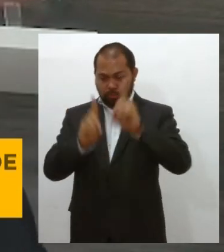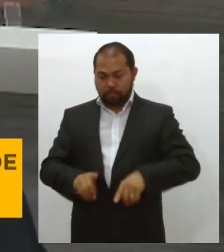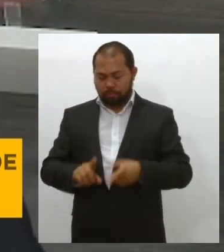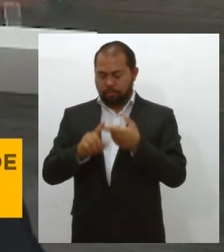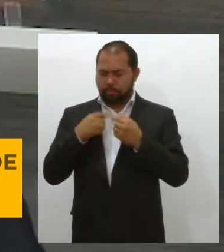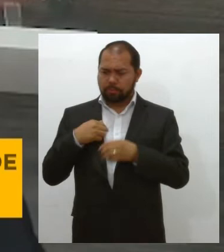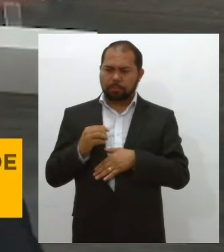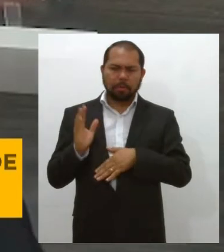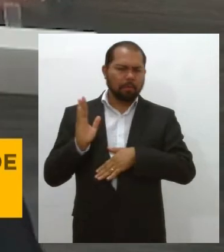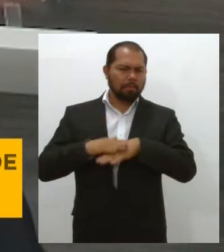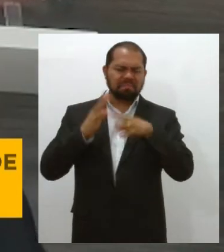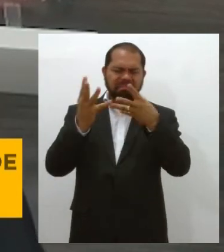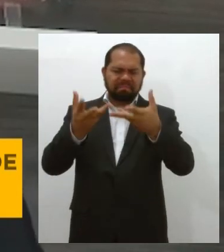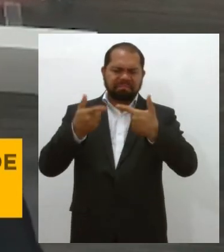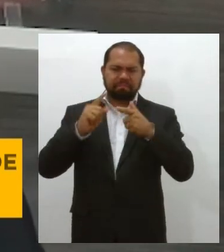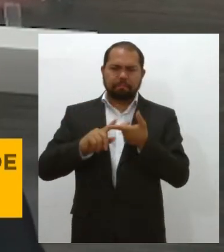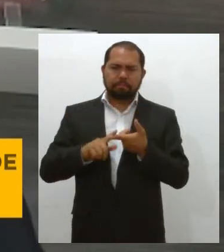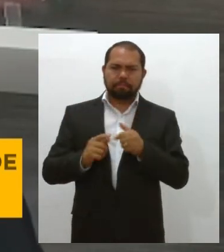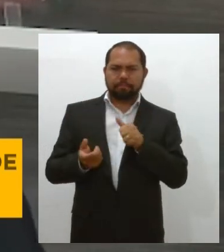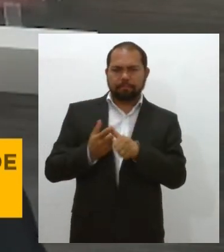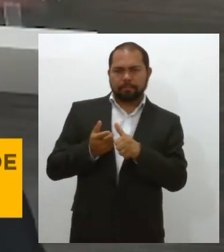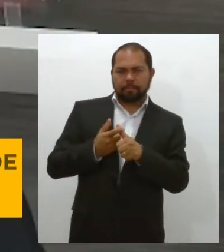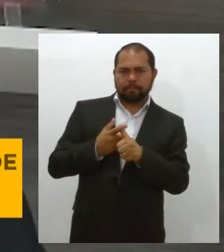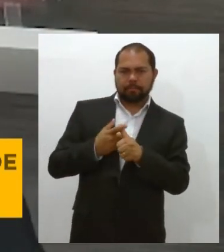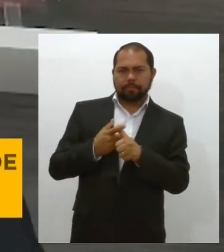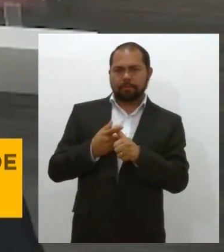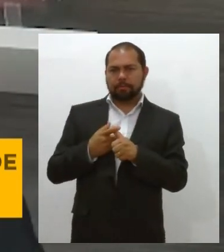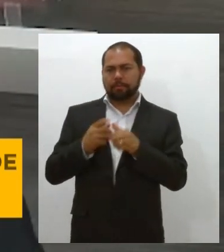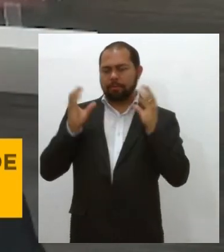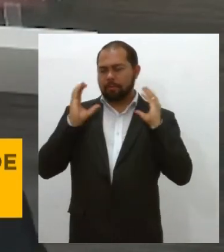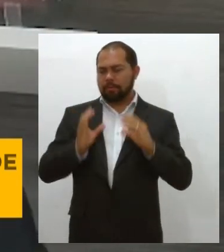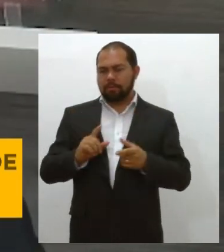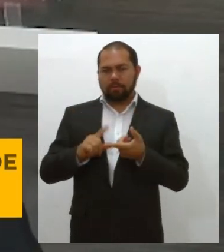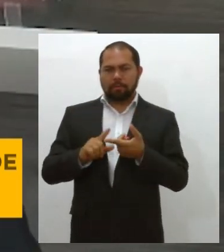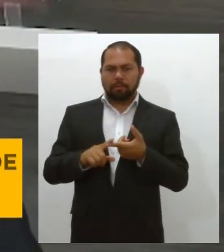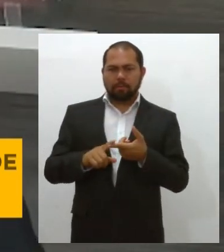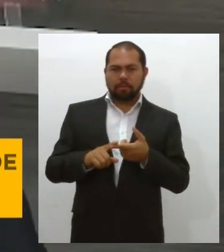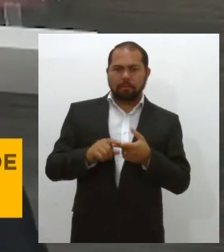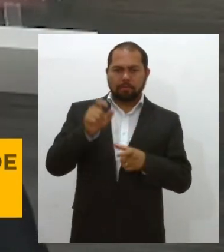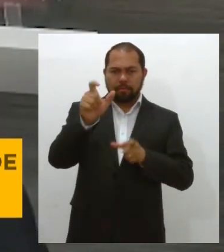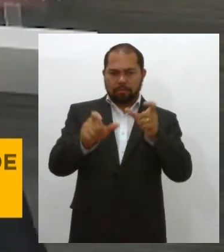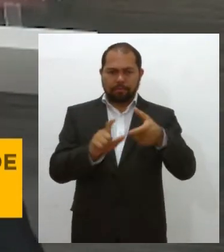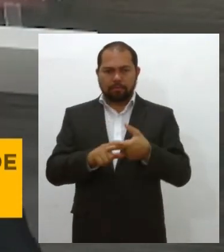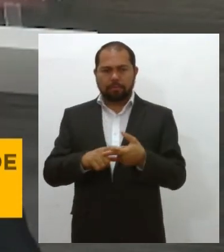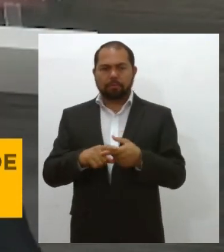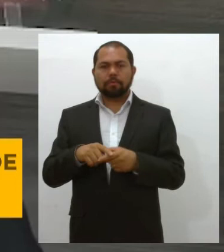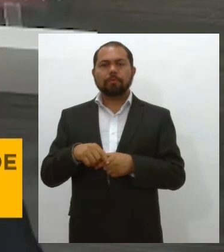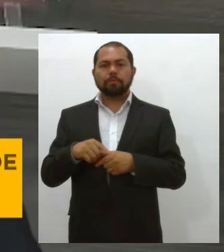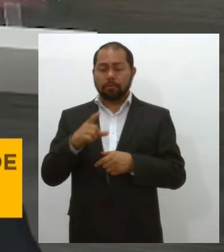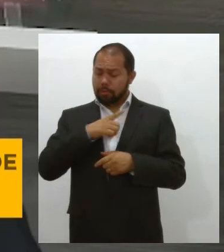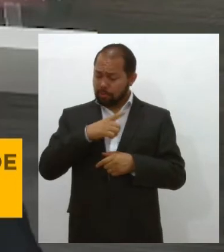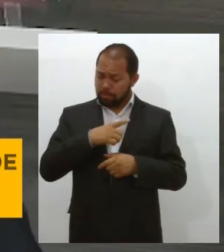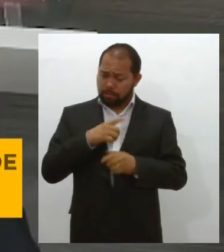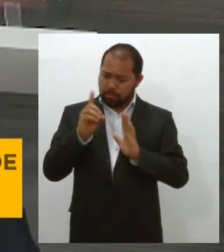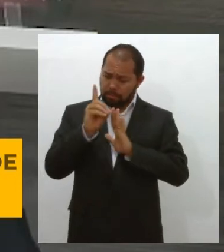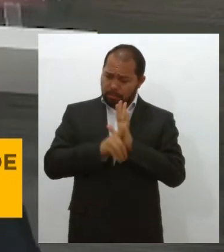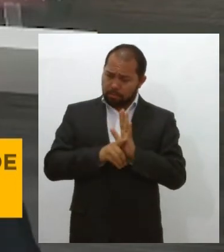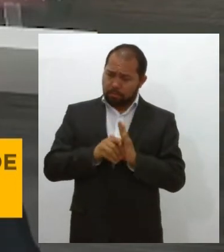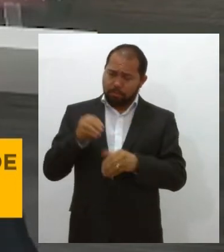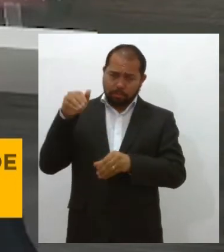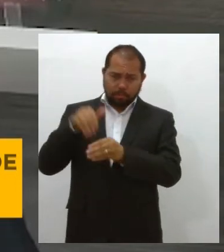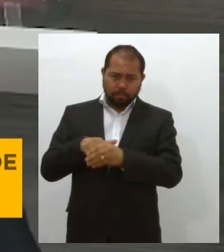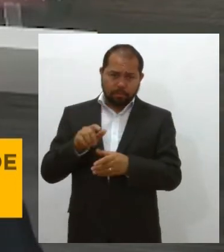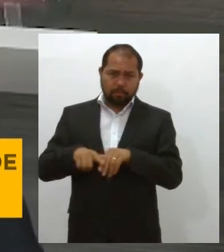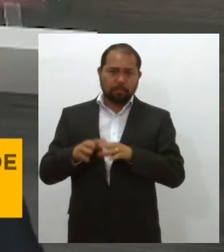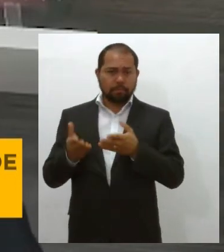nível. Primeiro, pela promoção da cidadania. A pessoa com deficiência tem direito a voto, portanto, ela é um cidadão